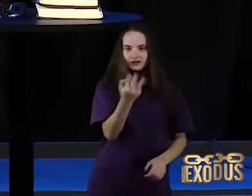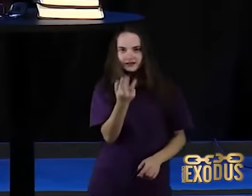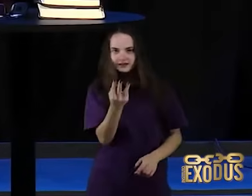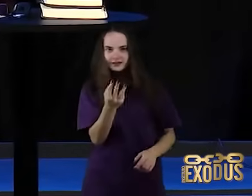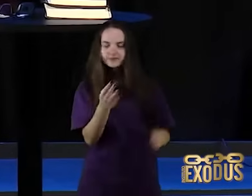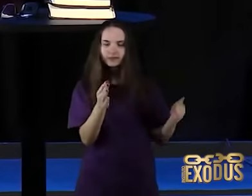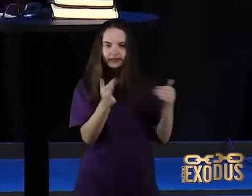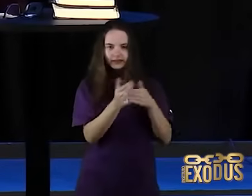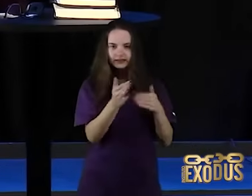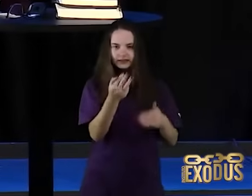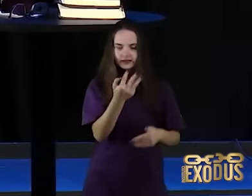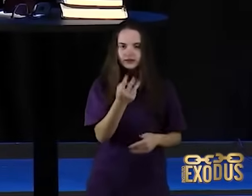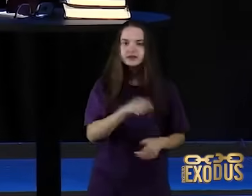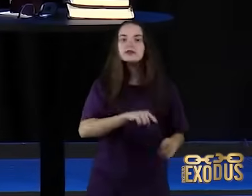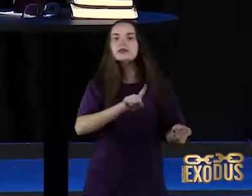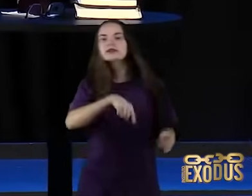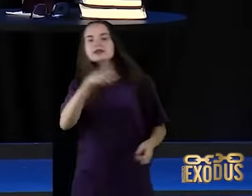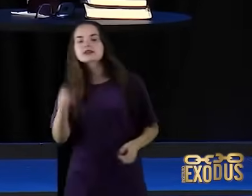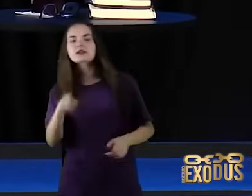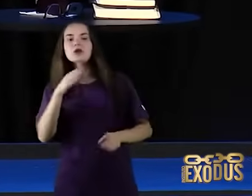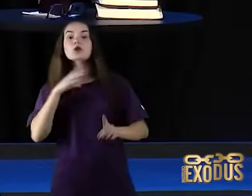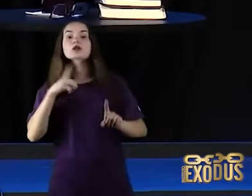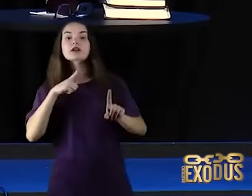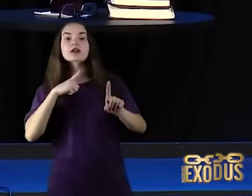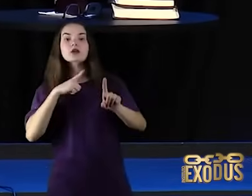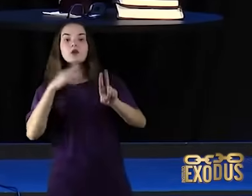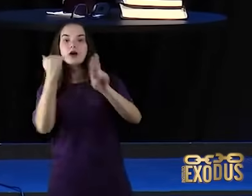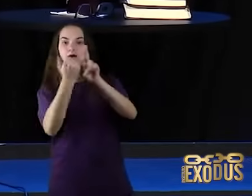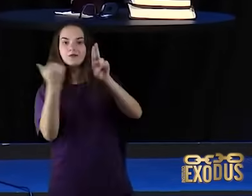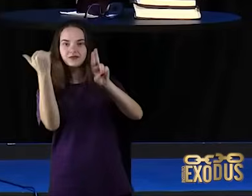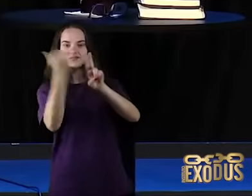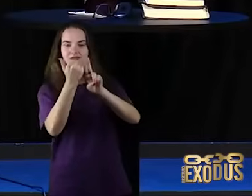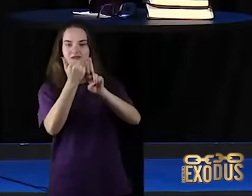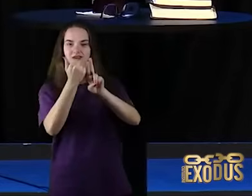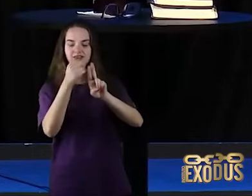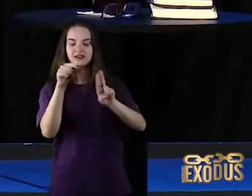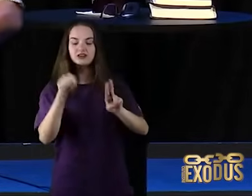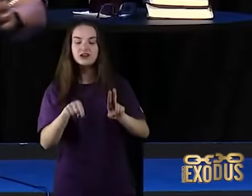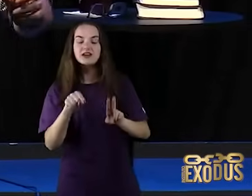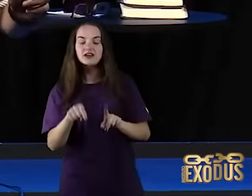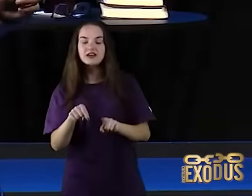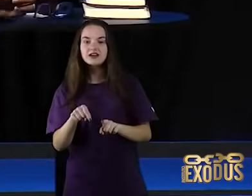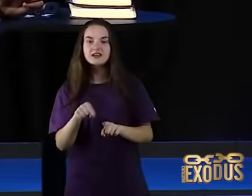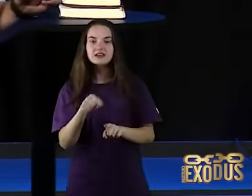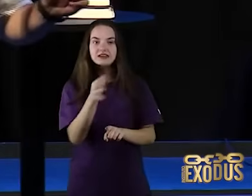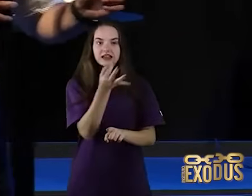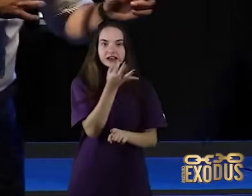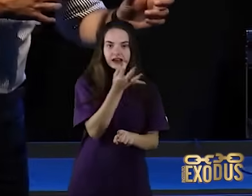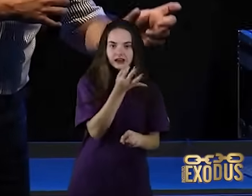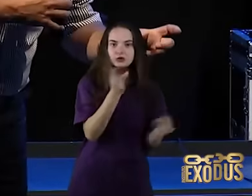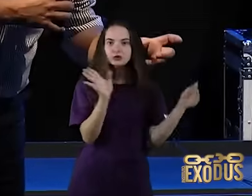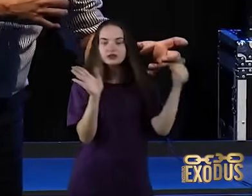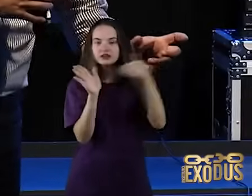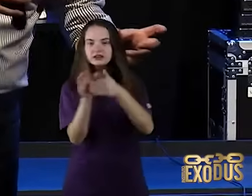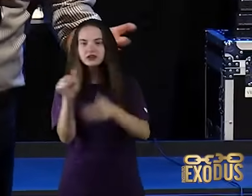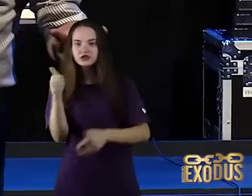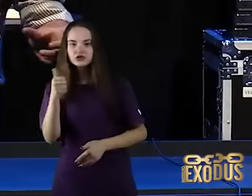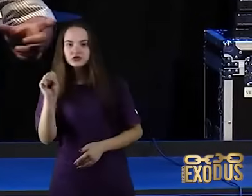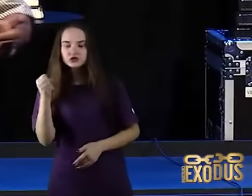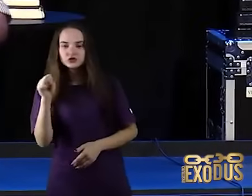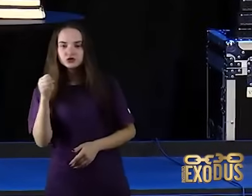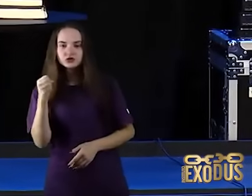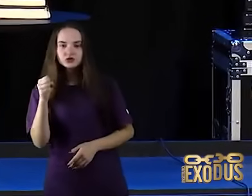vai pulando a gente vai subindo ou passando por degraus só que a gente aprende a ser pai de